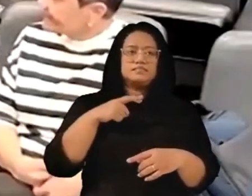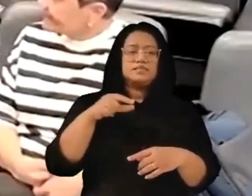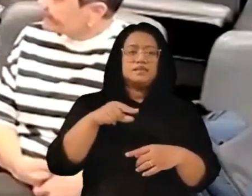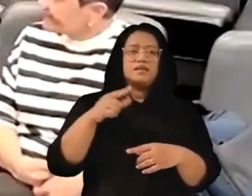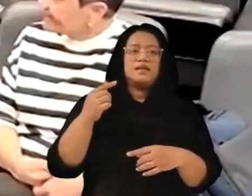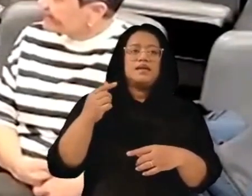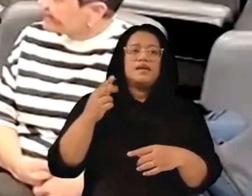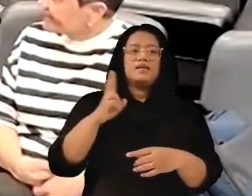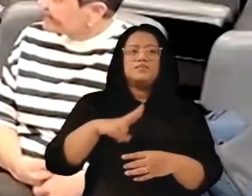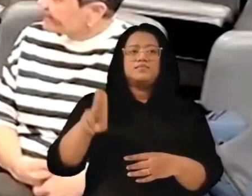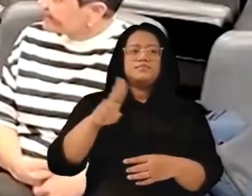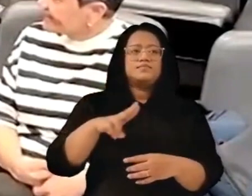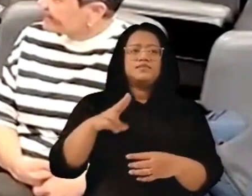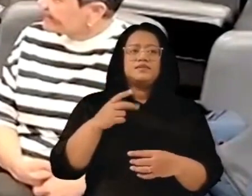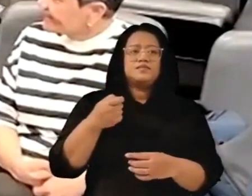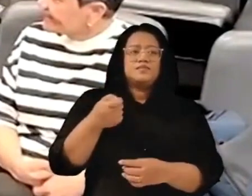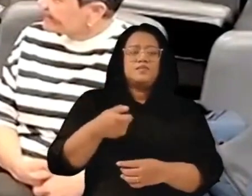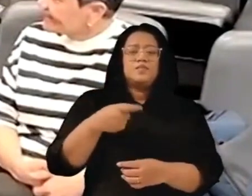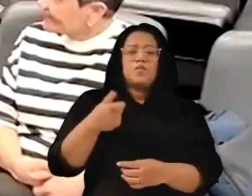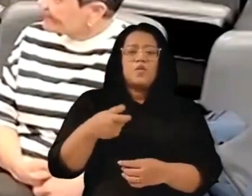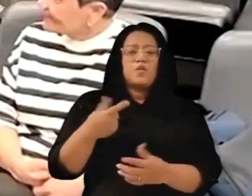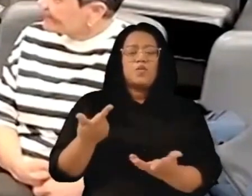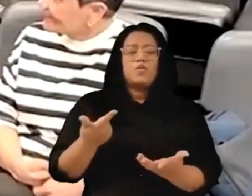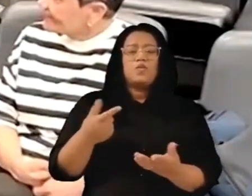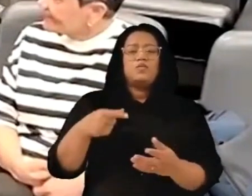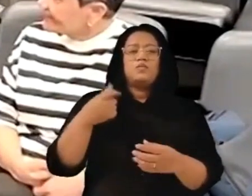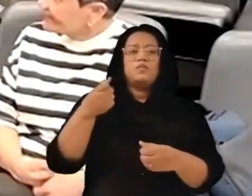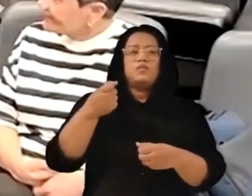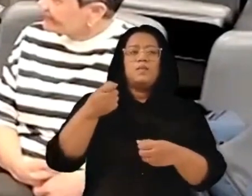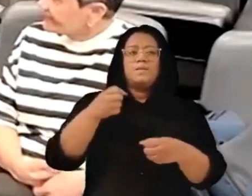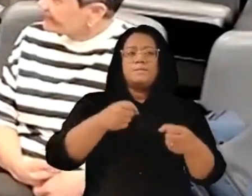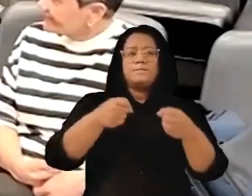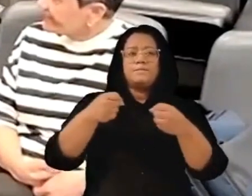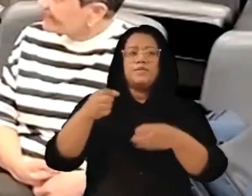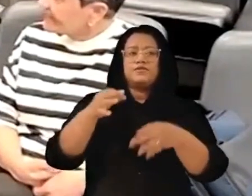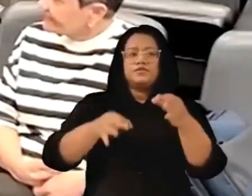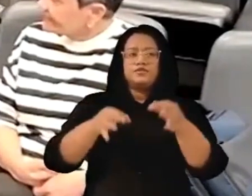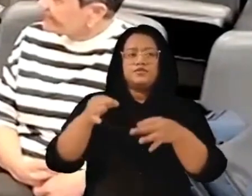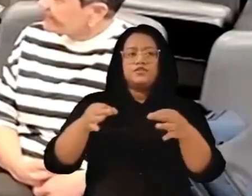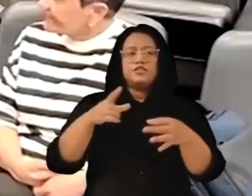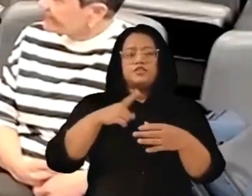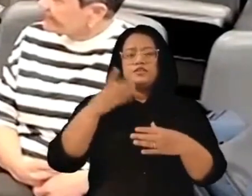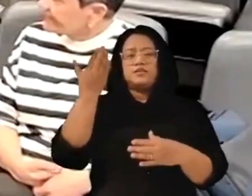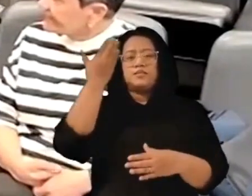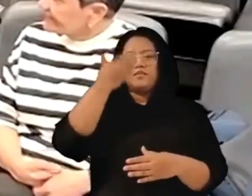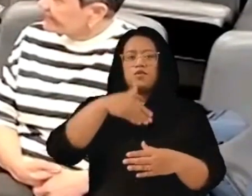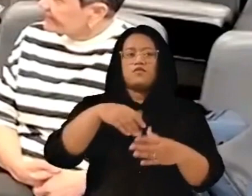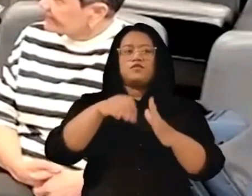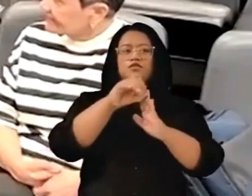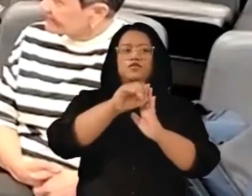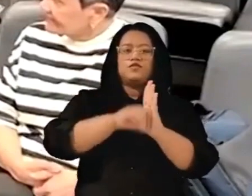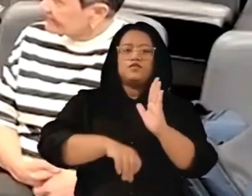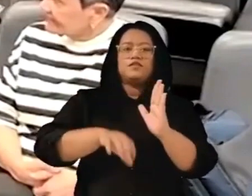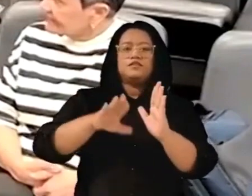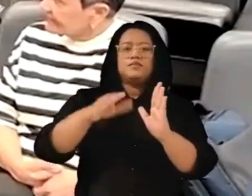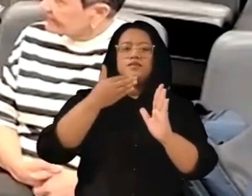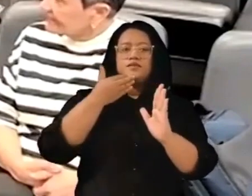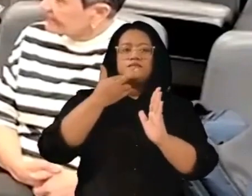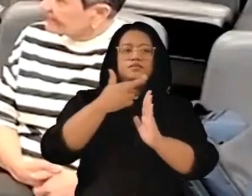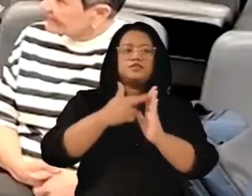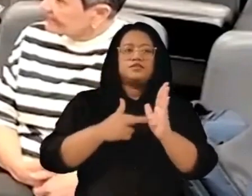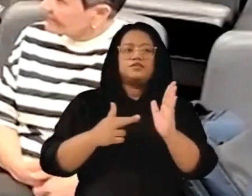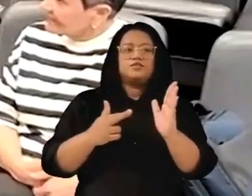pouco utilizado, não só pelo judiciário, que pode determinar a realização desse meio de prova de ofício, mas também ele não é requerido pelas